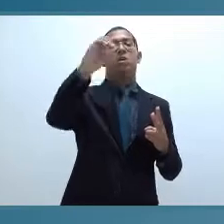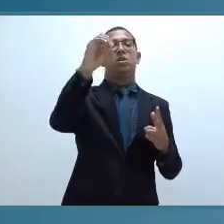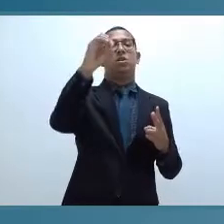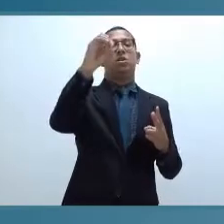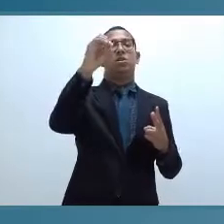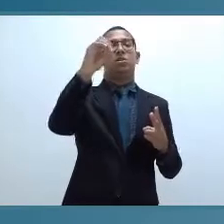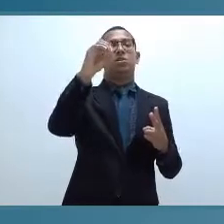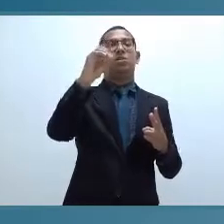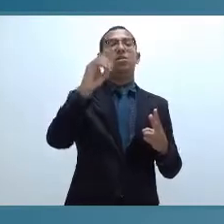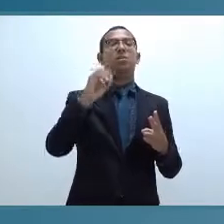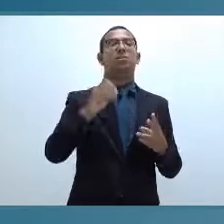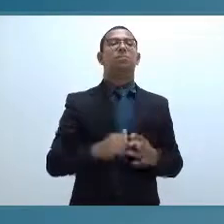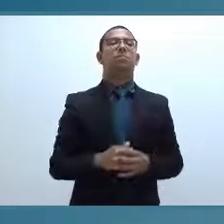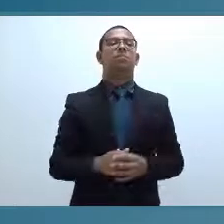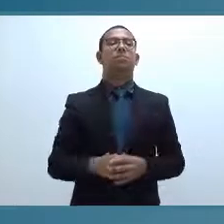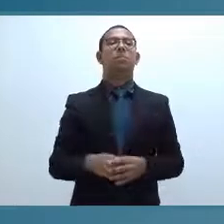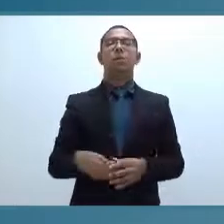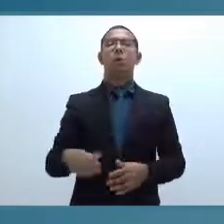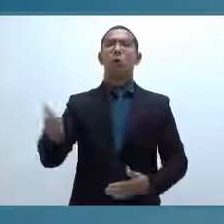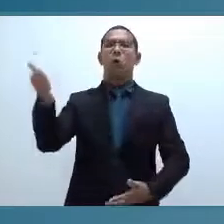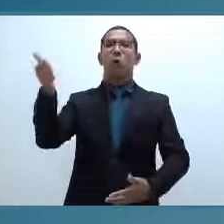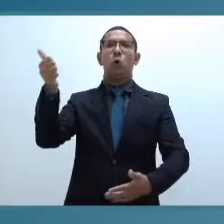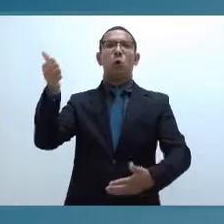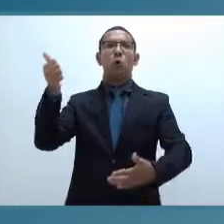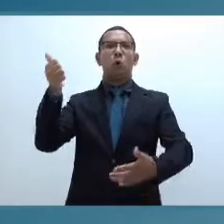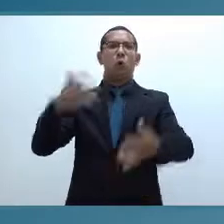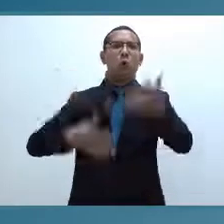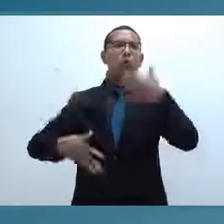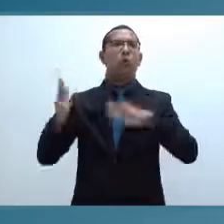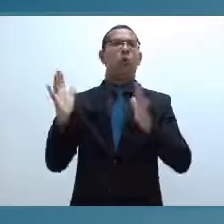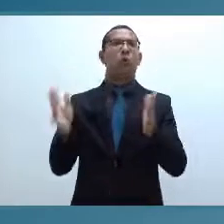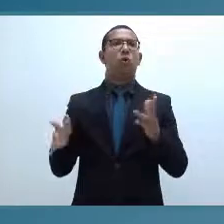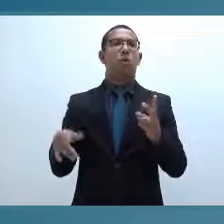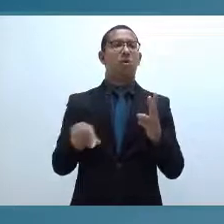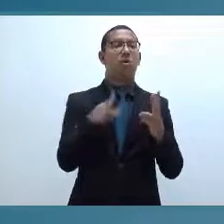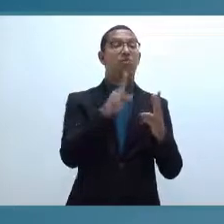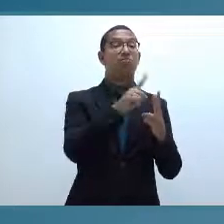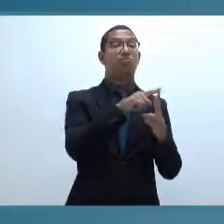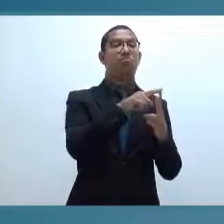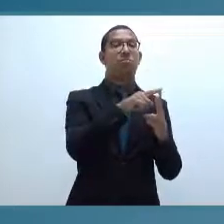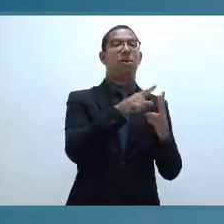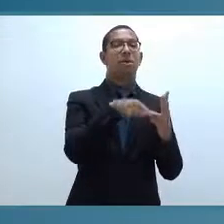os argumentos levantados, citando a desembargadora do senhor.